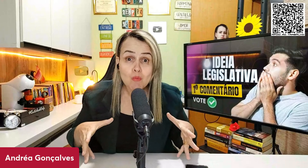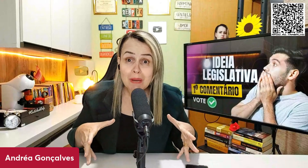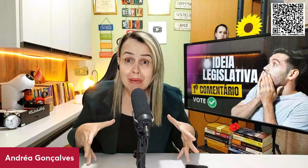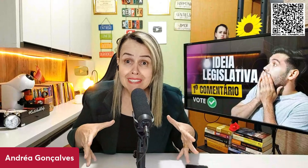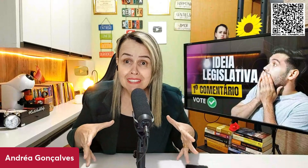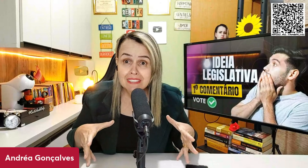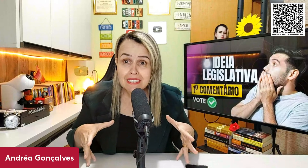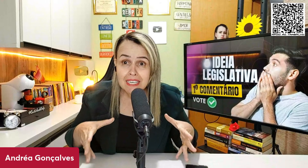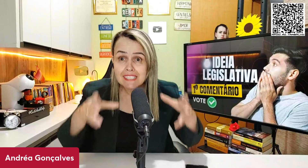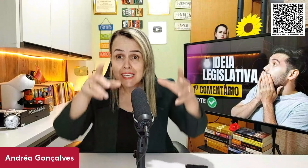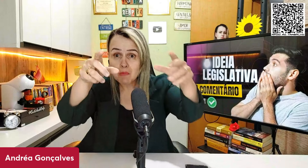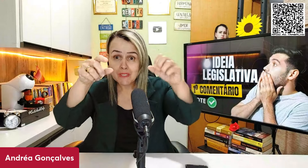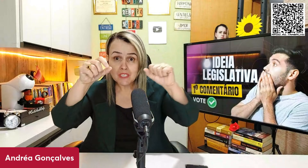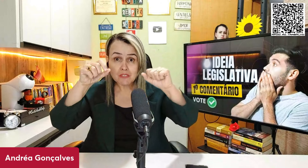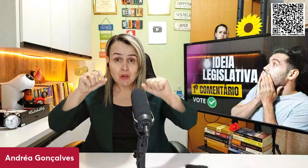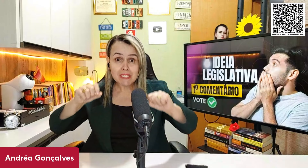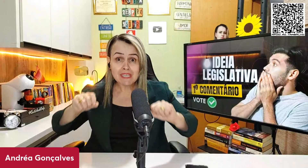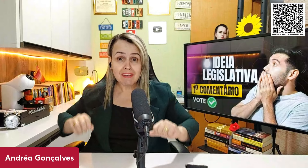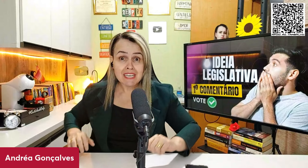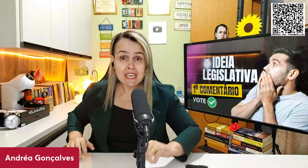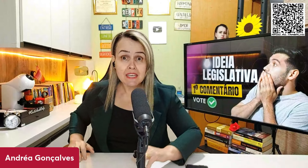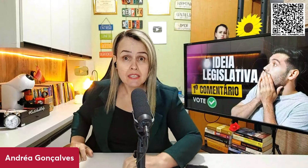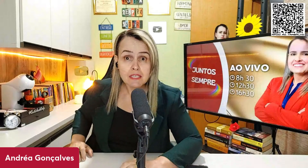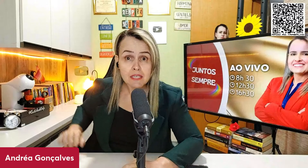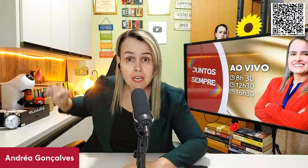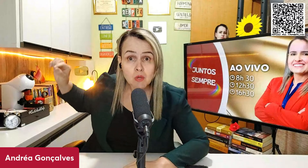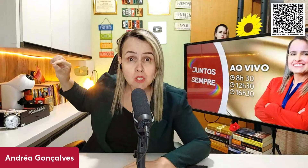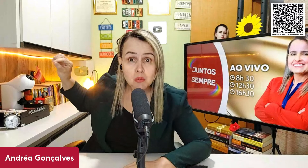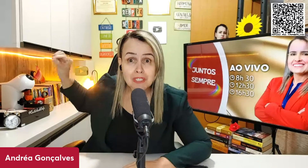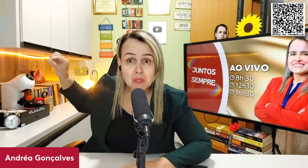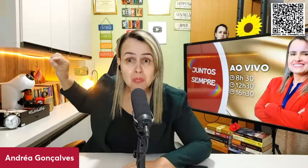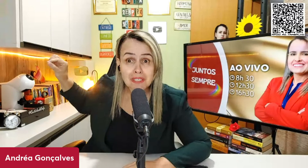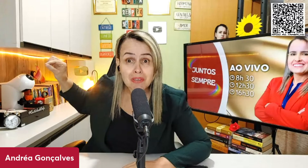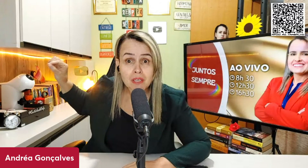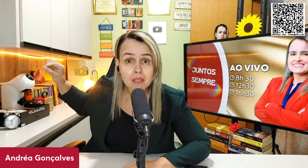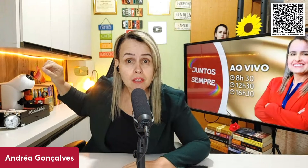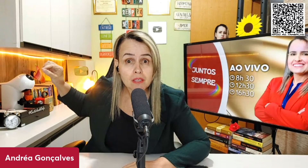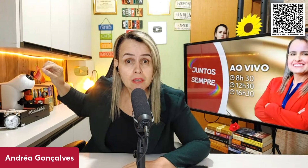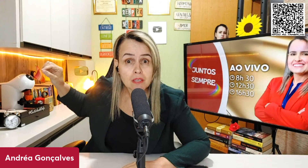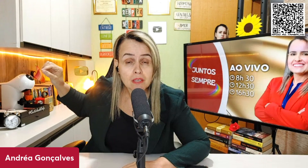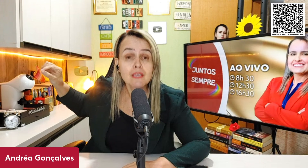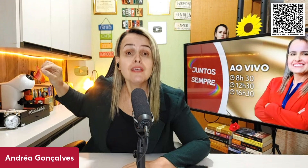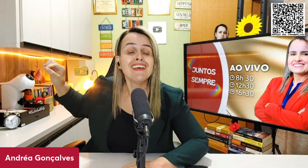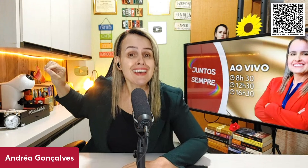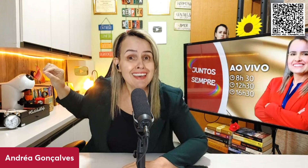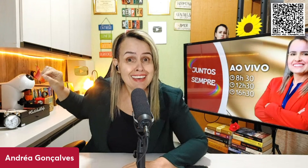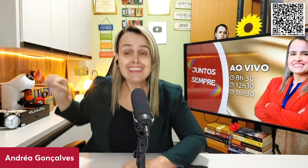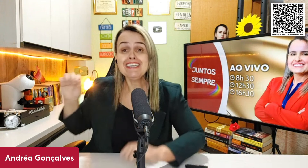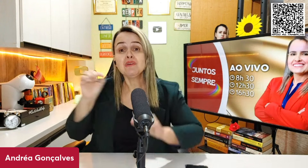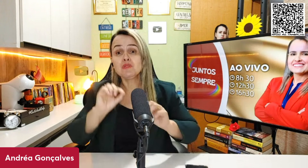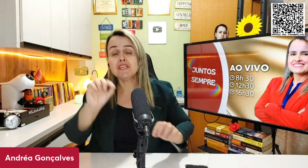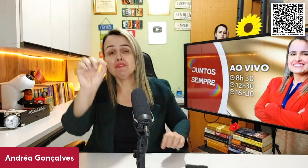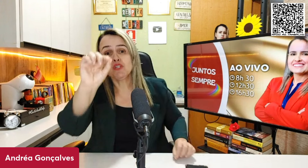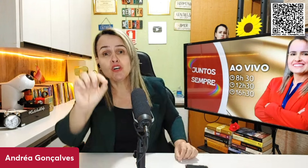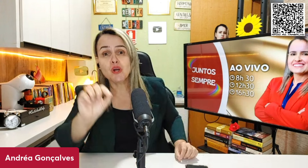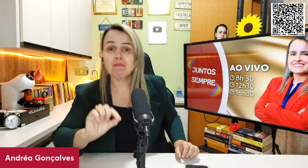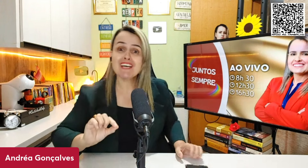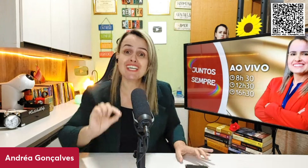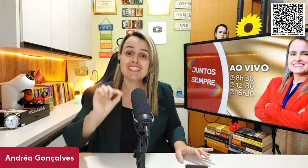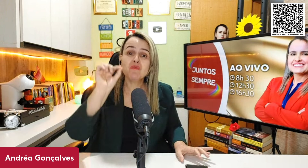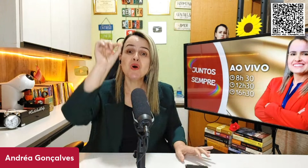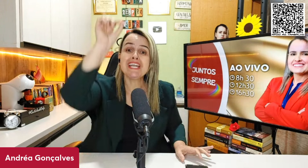vão comprar mais e sabe quanto que isso vai começar a valer agora no início do ano que vem eh Inclusive a